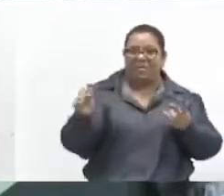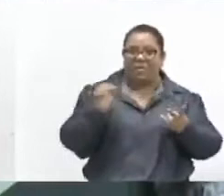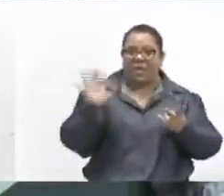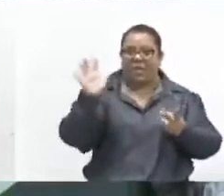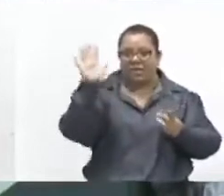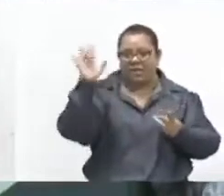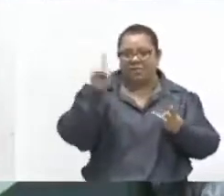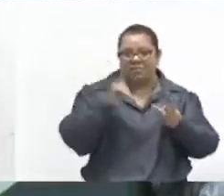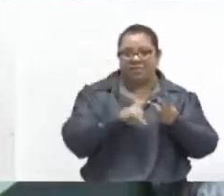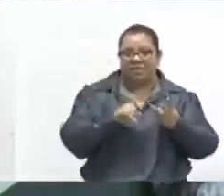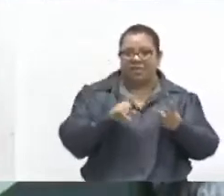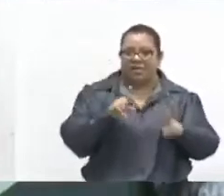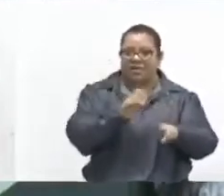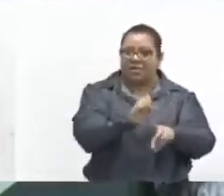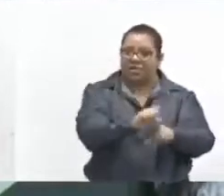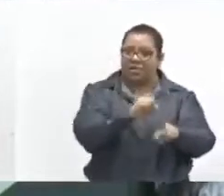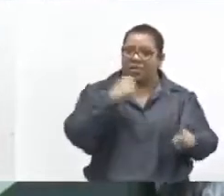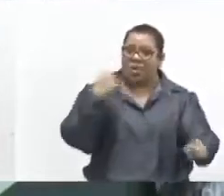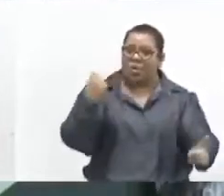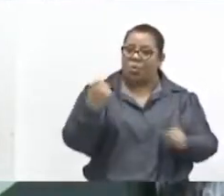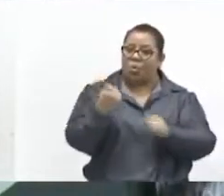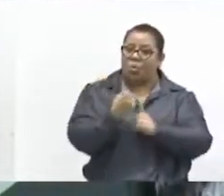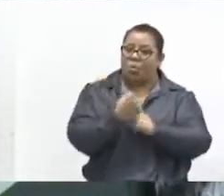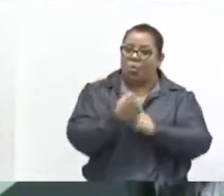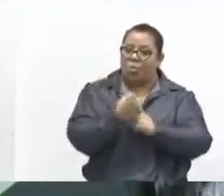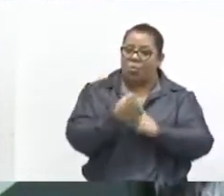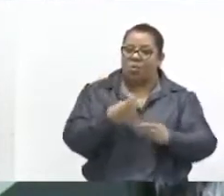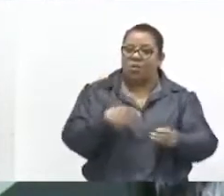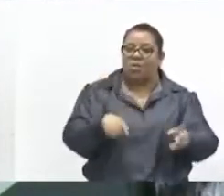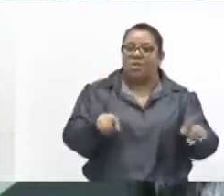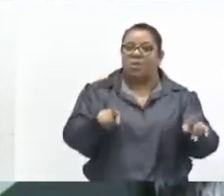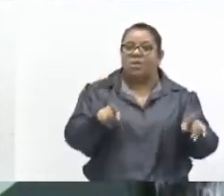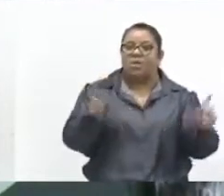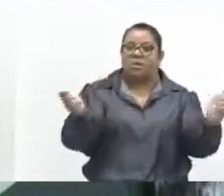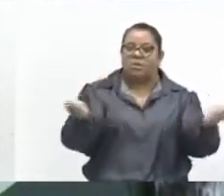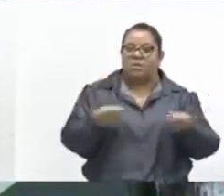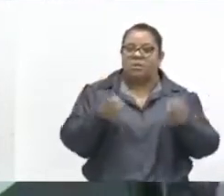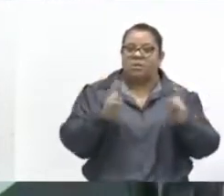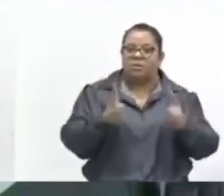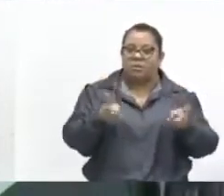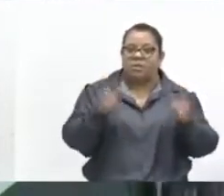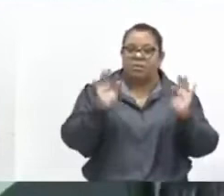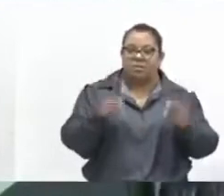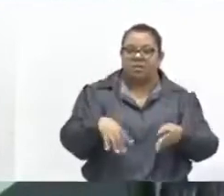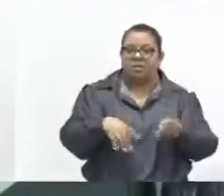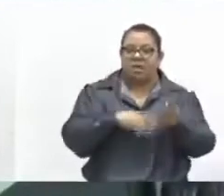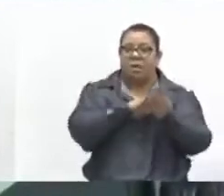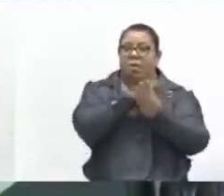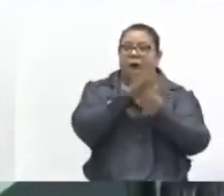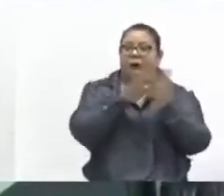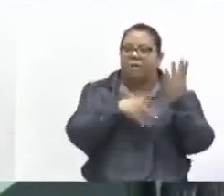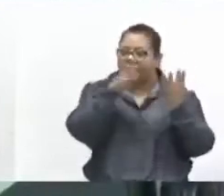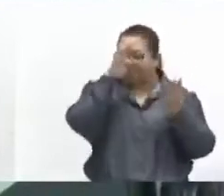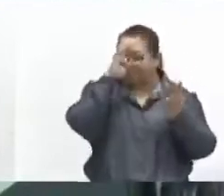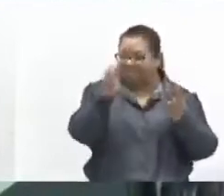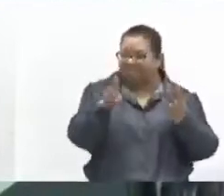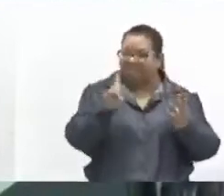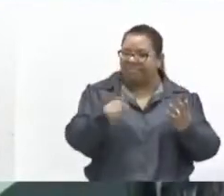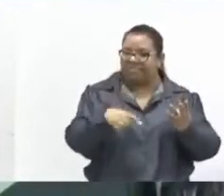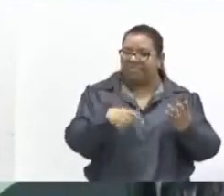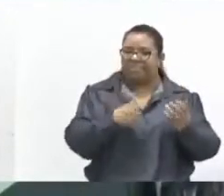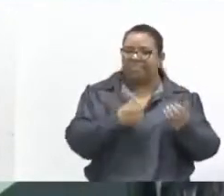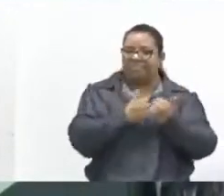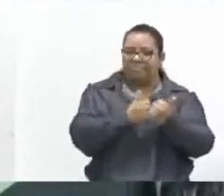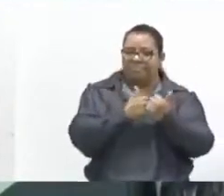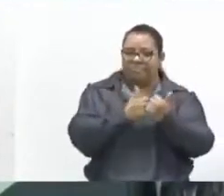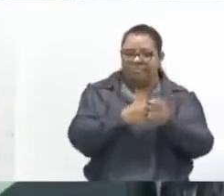qualidade, socio-referenciada e que possibilite a permanência do estudante. São 4 pilares que nós temos na assistência estudantil, que